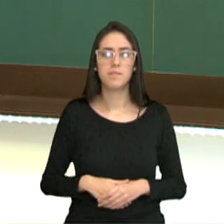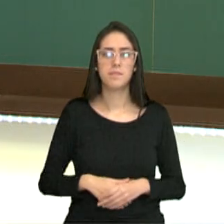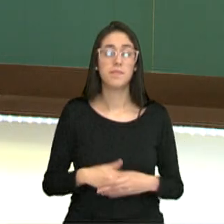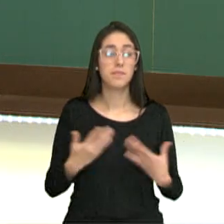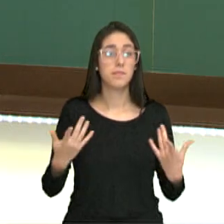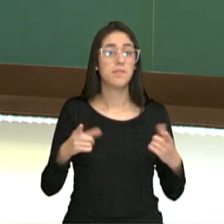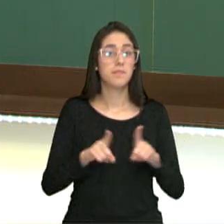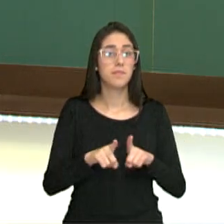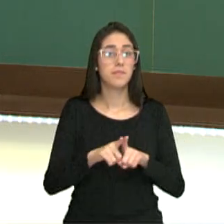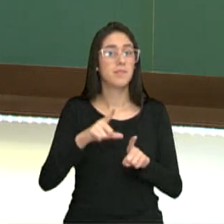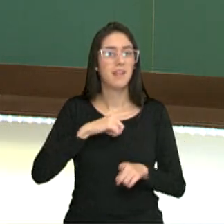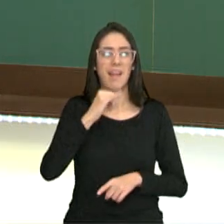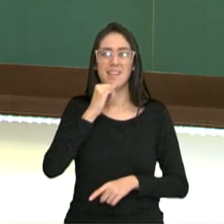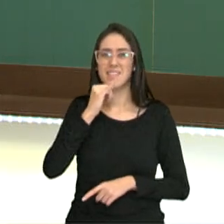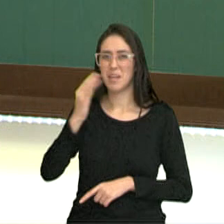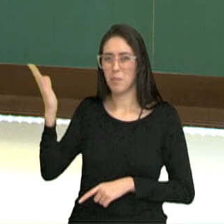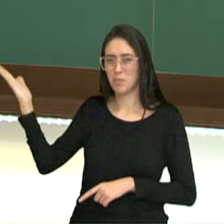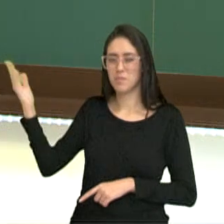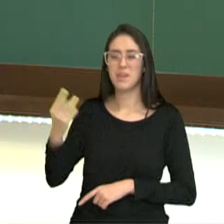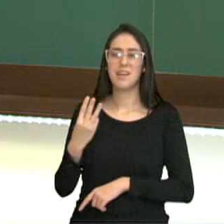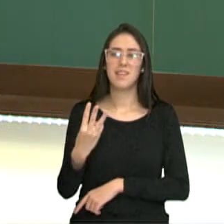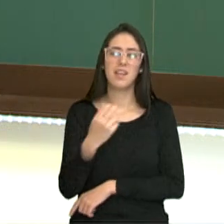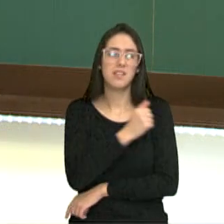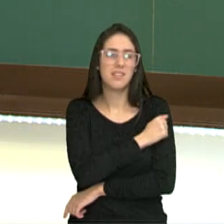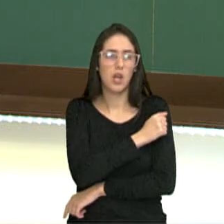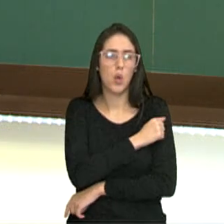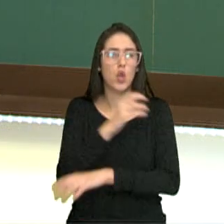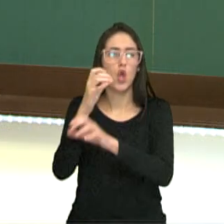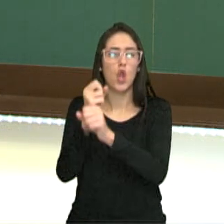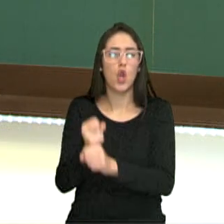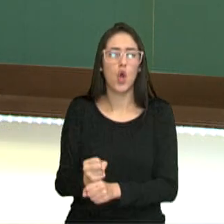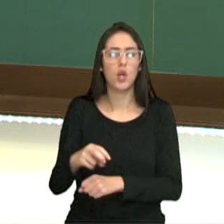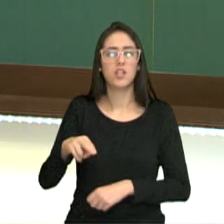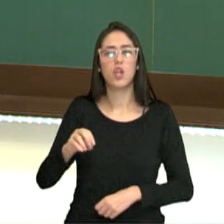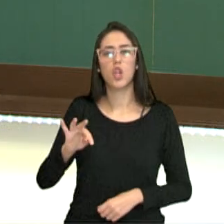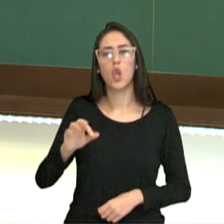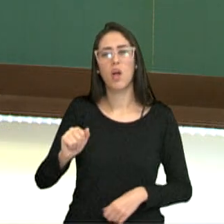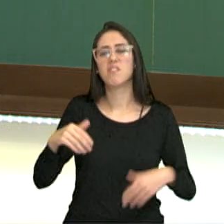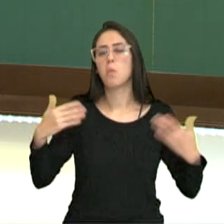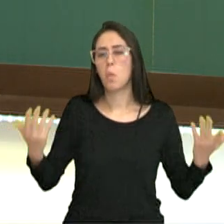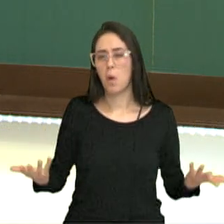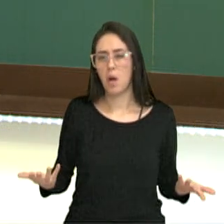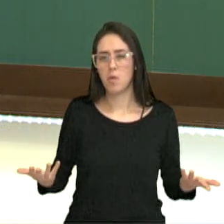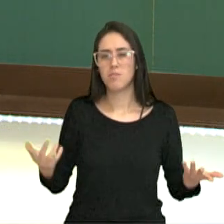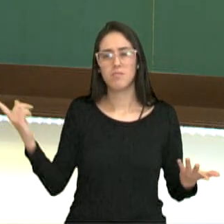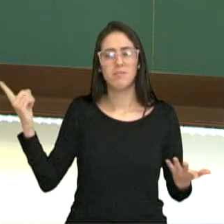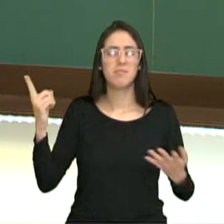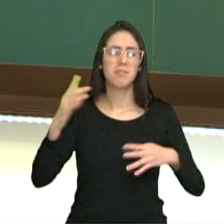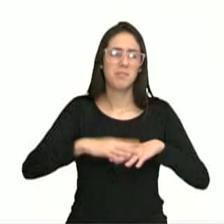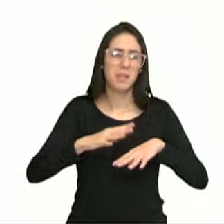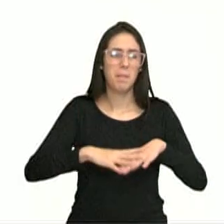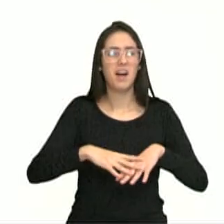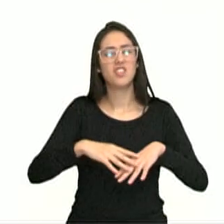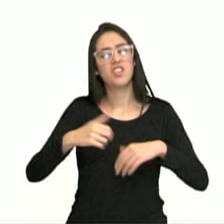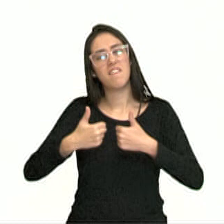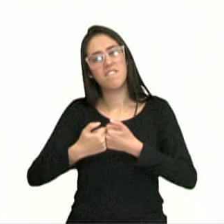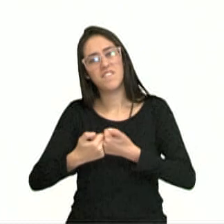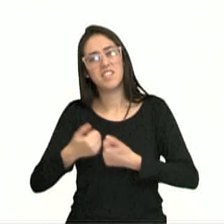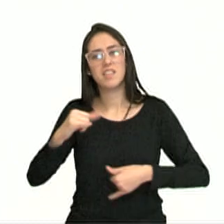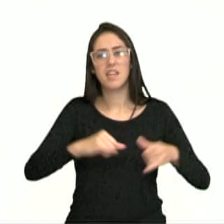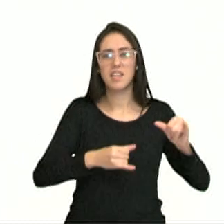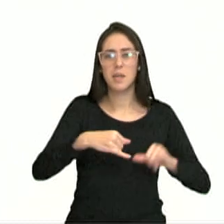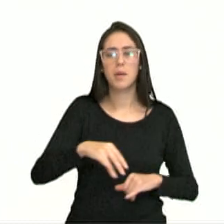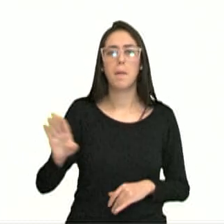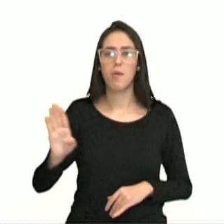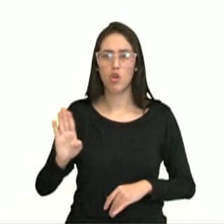nós temos um exemplo muito prático de 3 alunos com as suas respectivas notas em matemática, física, química e